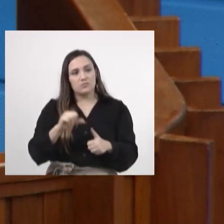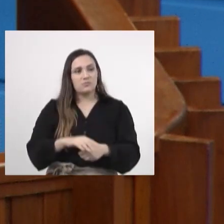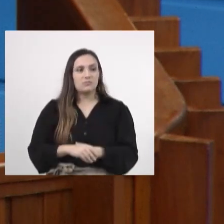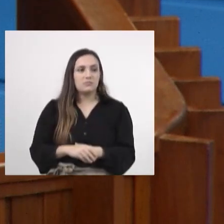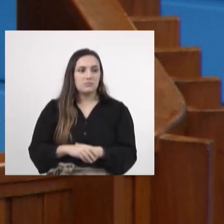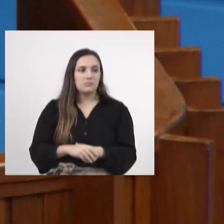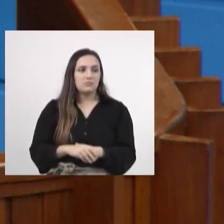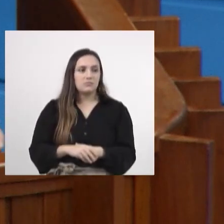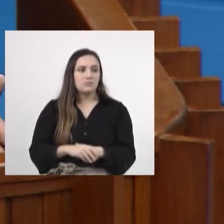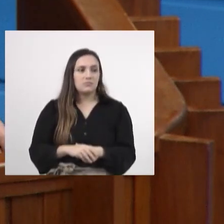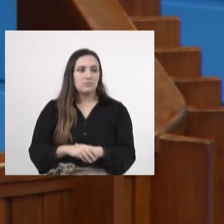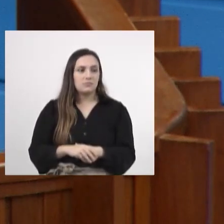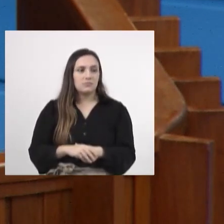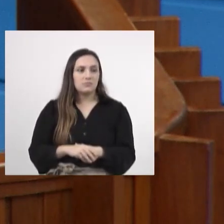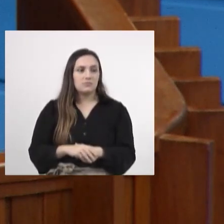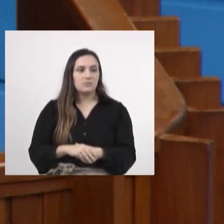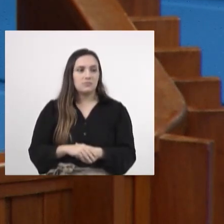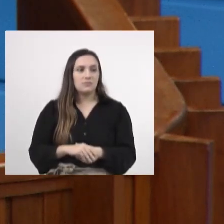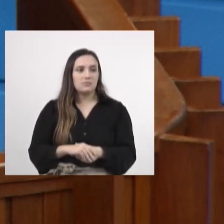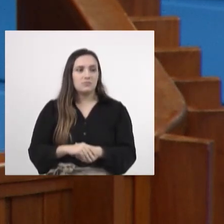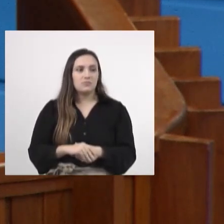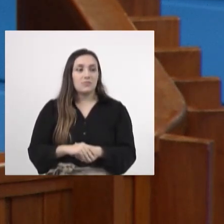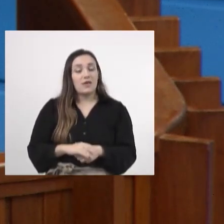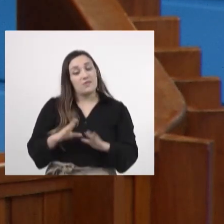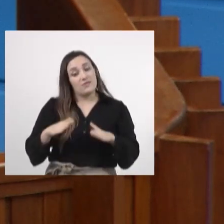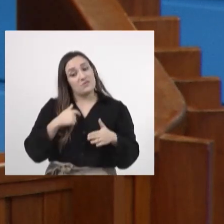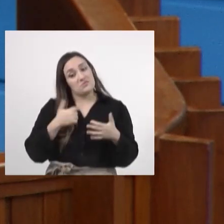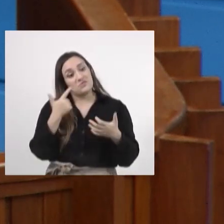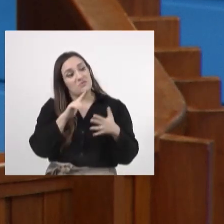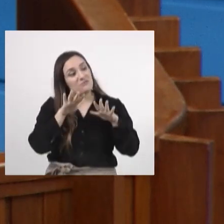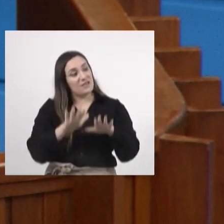daqui. Talvez eu fique, né? Porque sou descendente de índio,